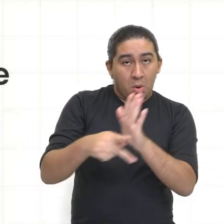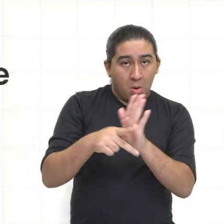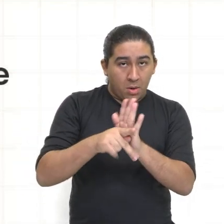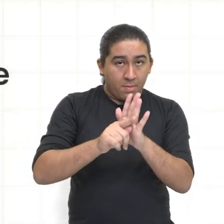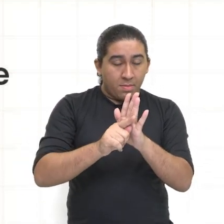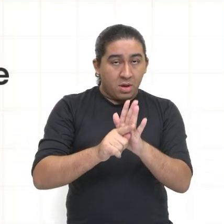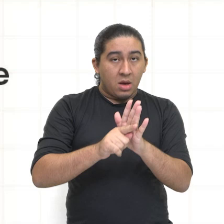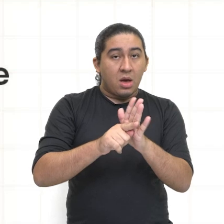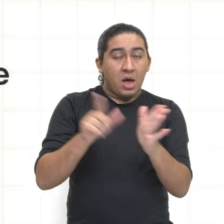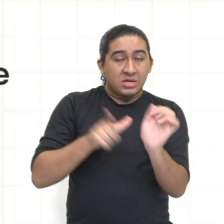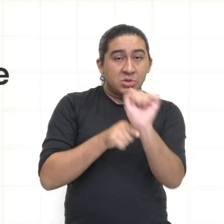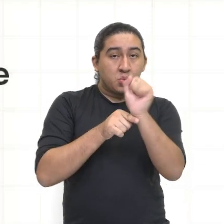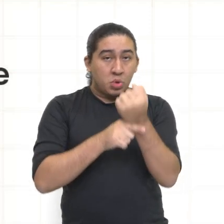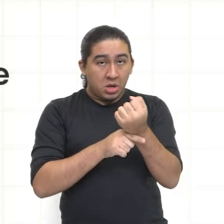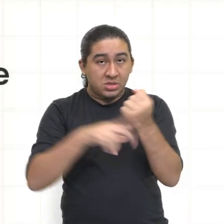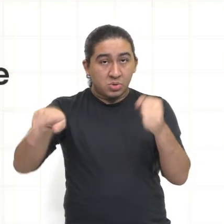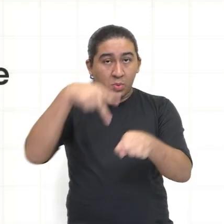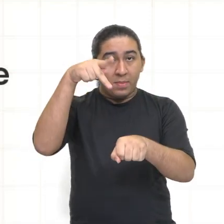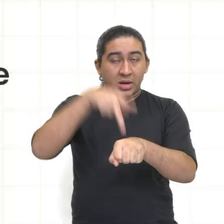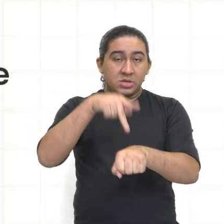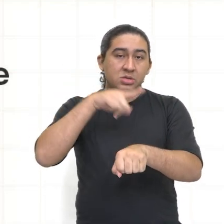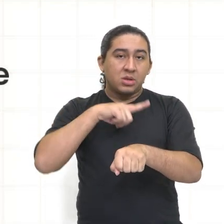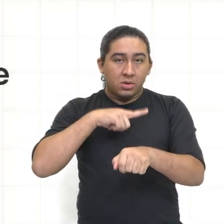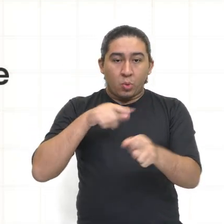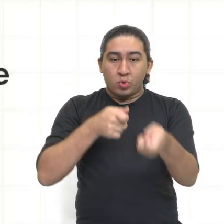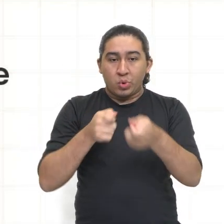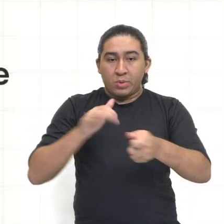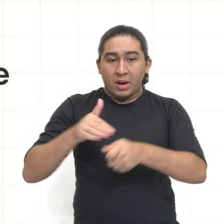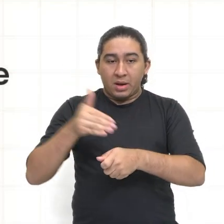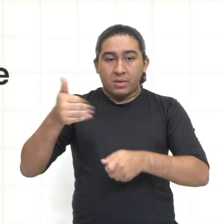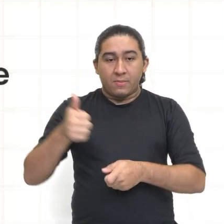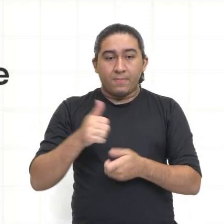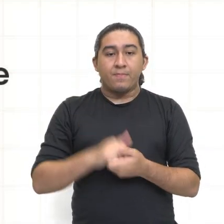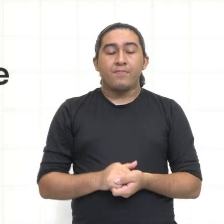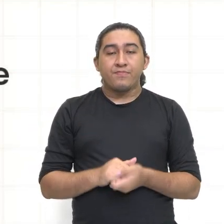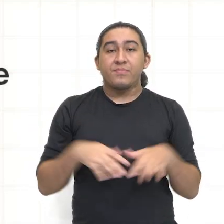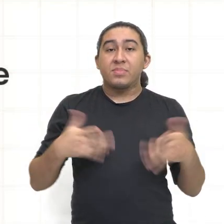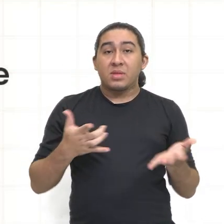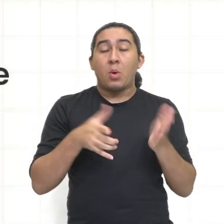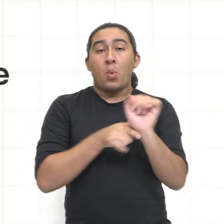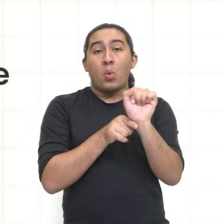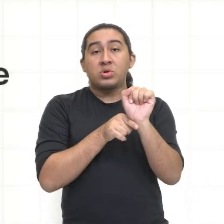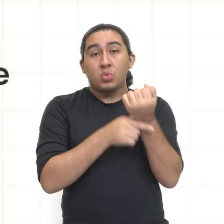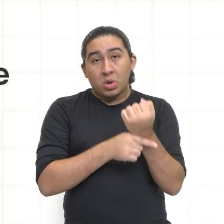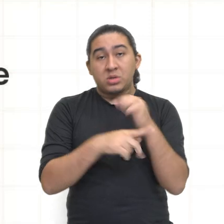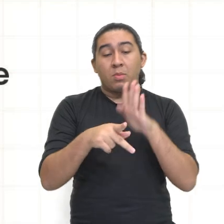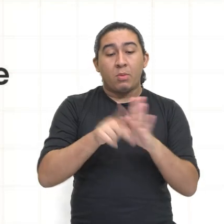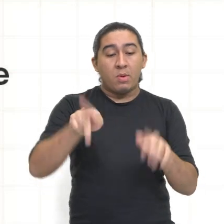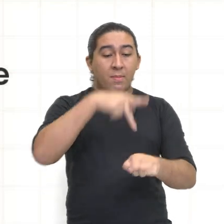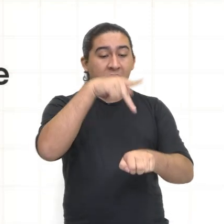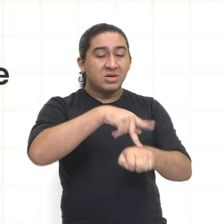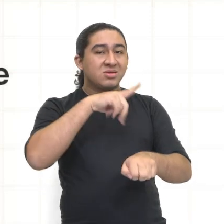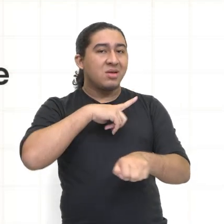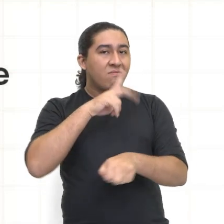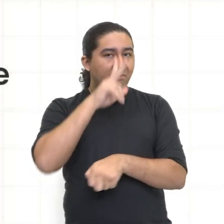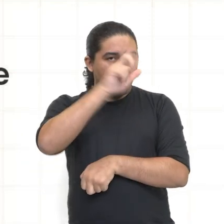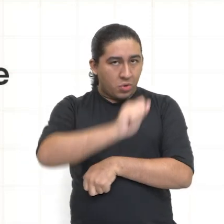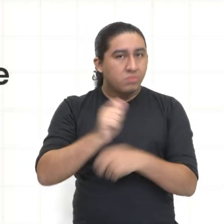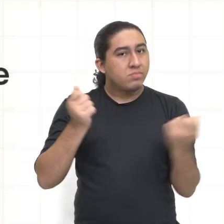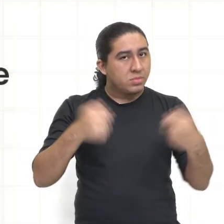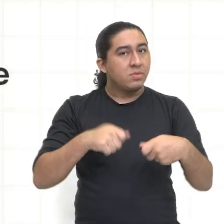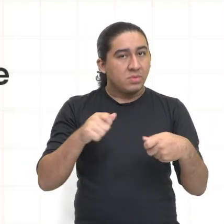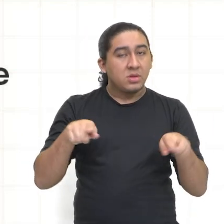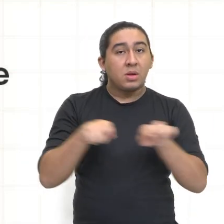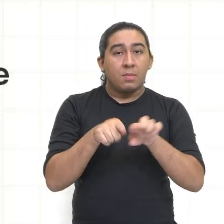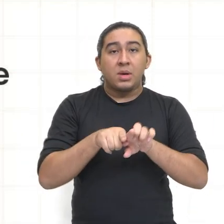segurança nacional. A partir do ataque terrorista de 2001, a questão de segurança nacional nos Estados Unidos ela foi mais